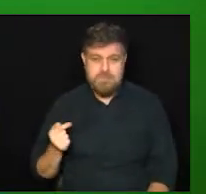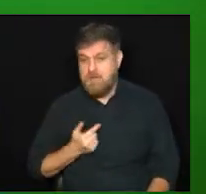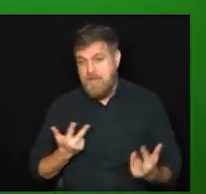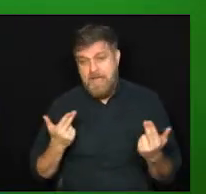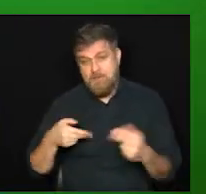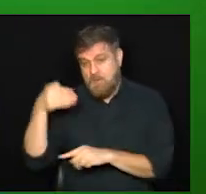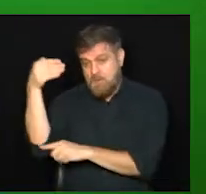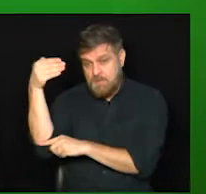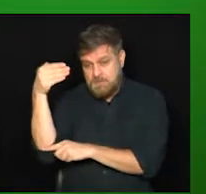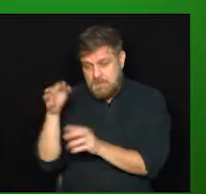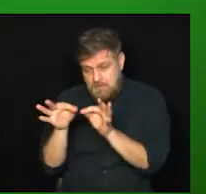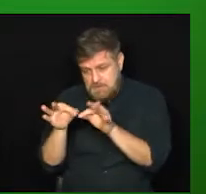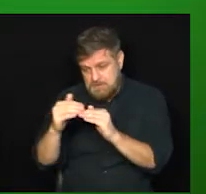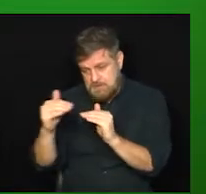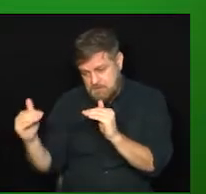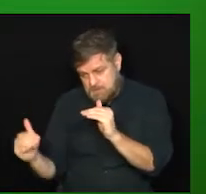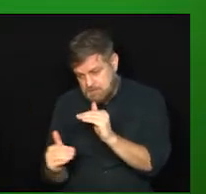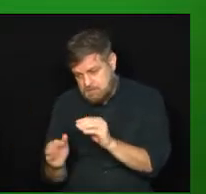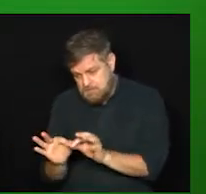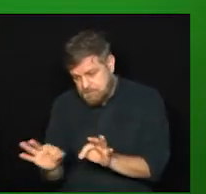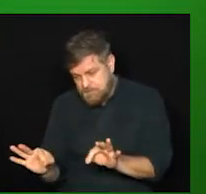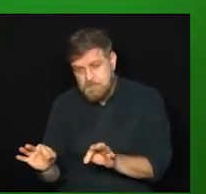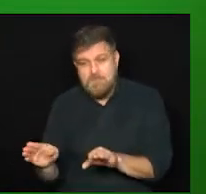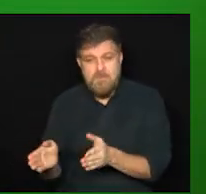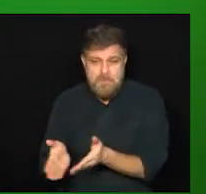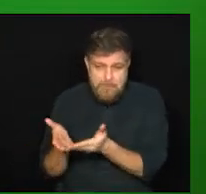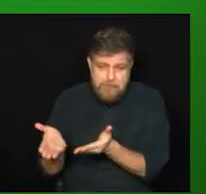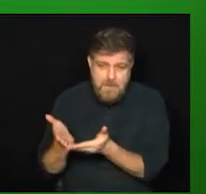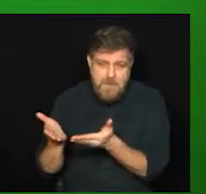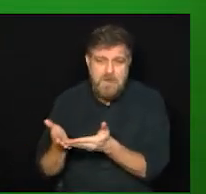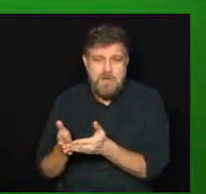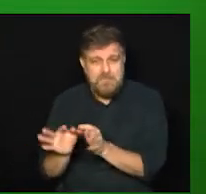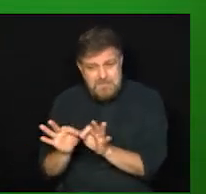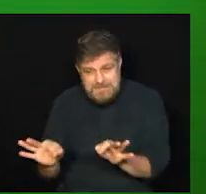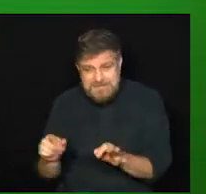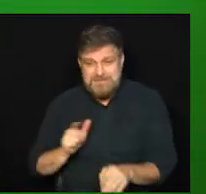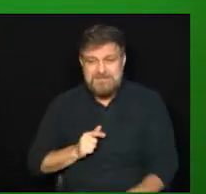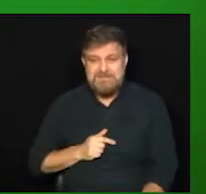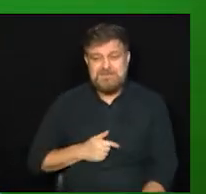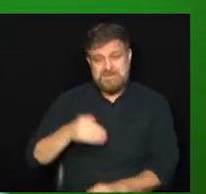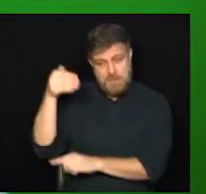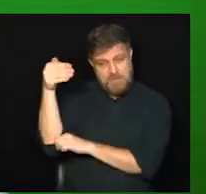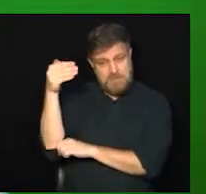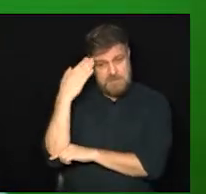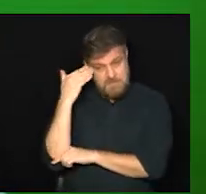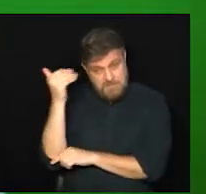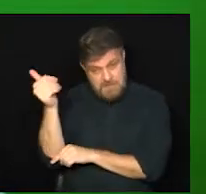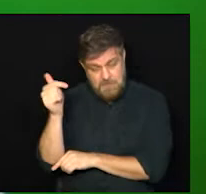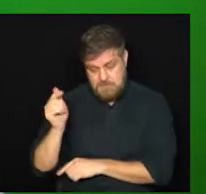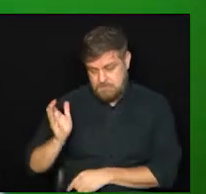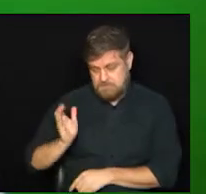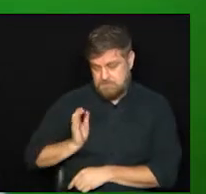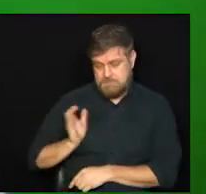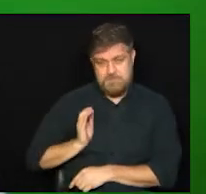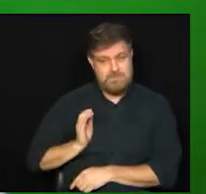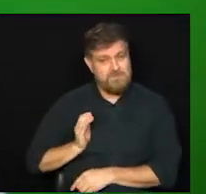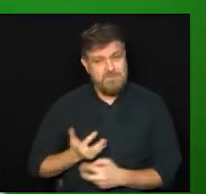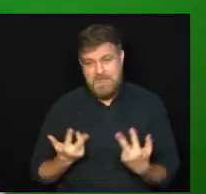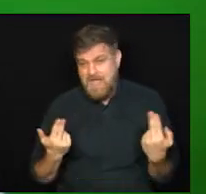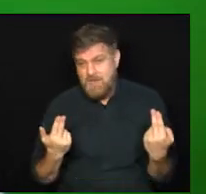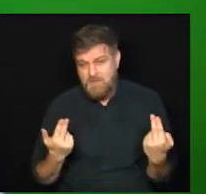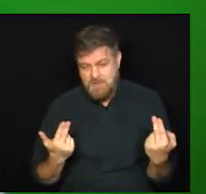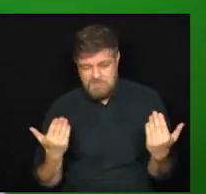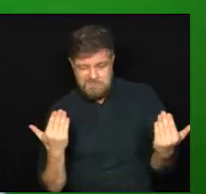suportando a Covid. Em relação à hotelaria, nós temos a mesma situação. Nós temos hotéis que têm